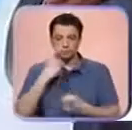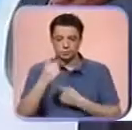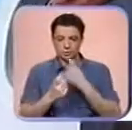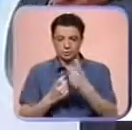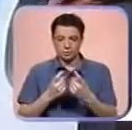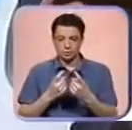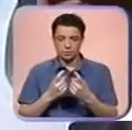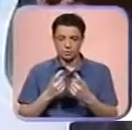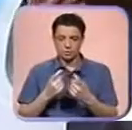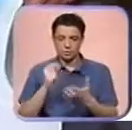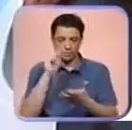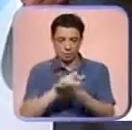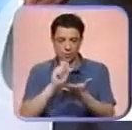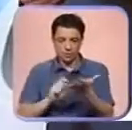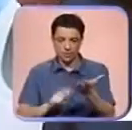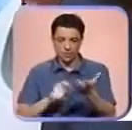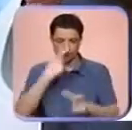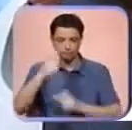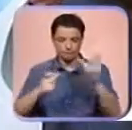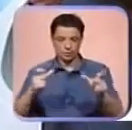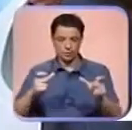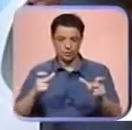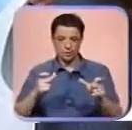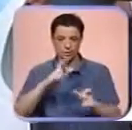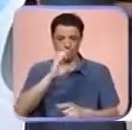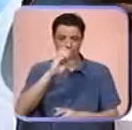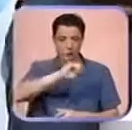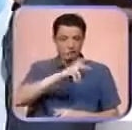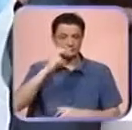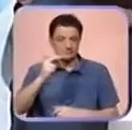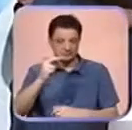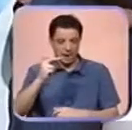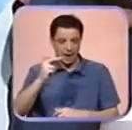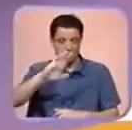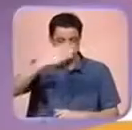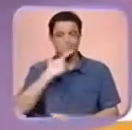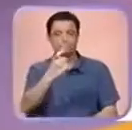É o que eu digo, é um bloco de notas, doutor. Do nosso público. Rosa Nunes. É a primeira. Olá, bom dia.